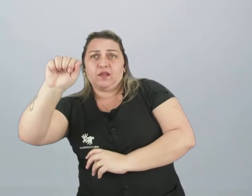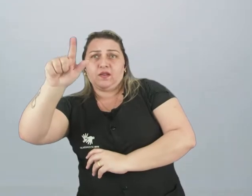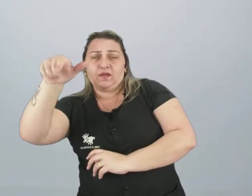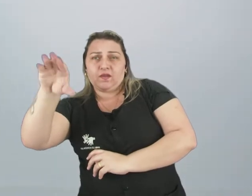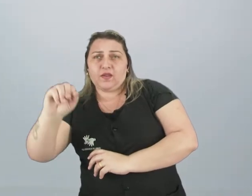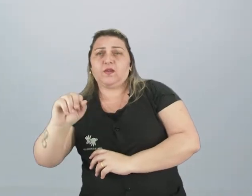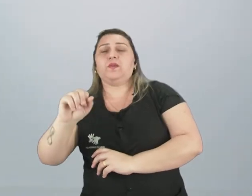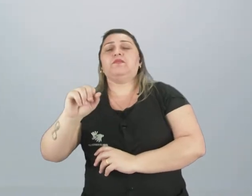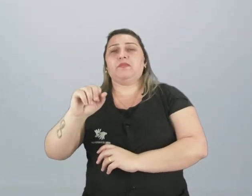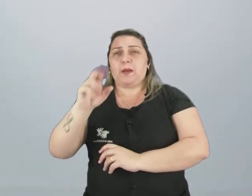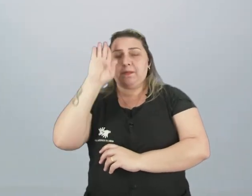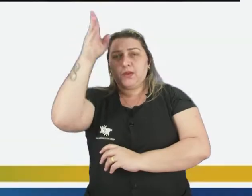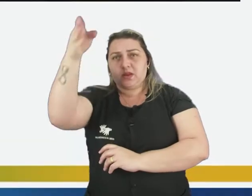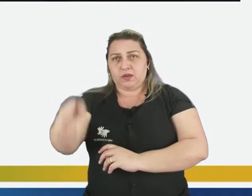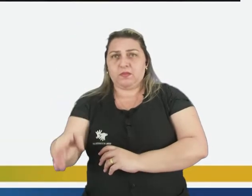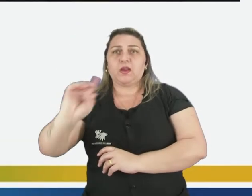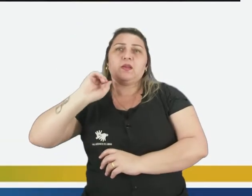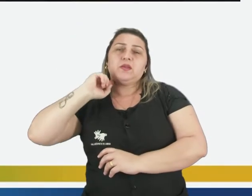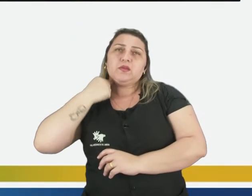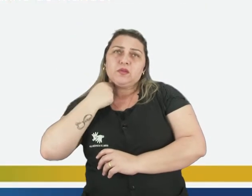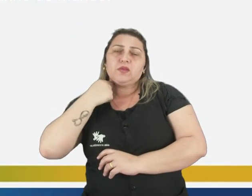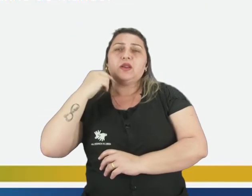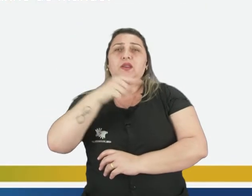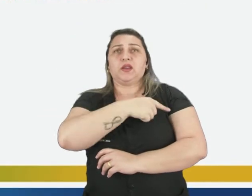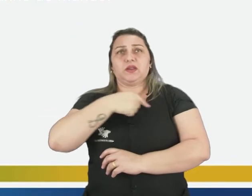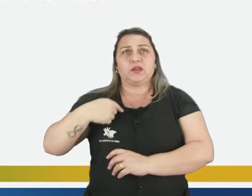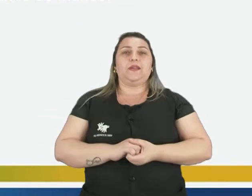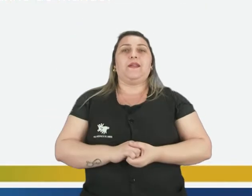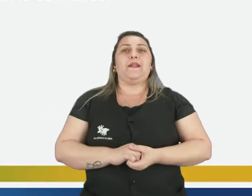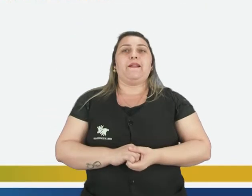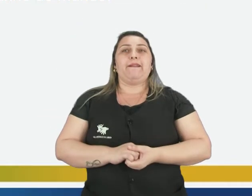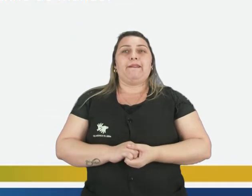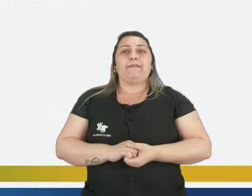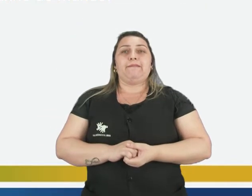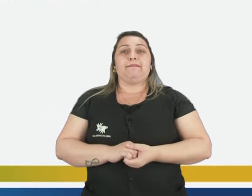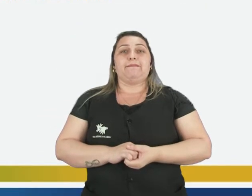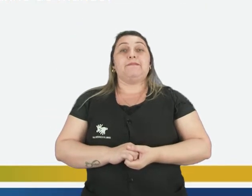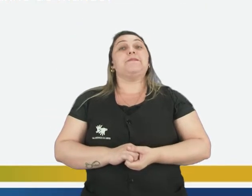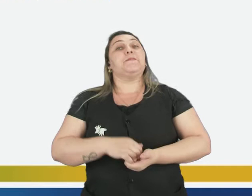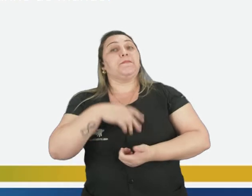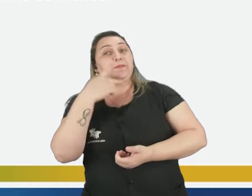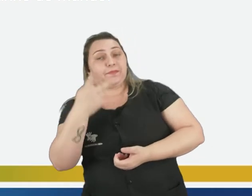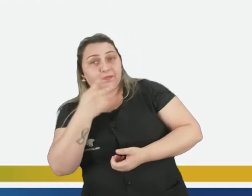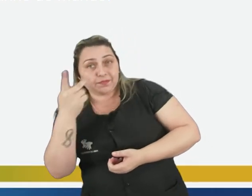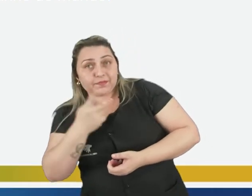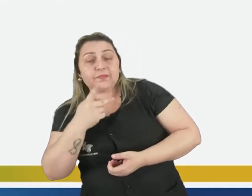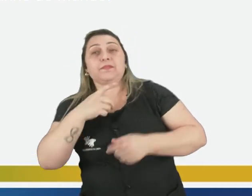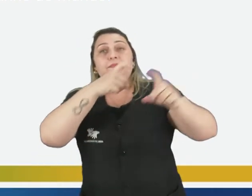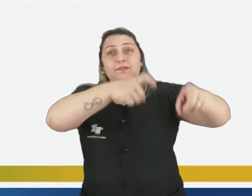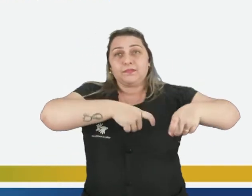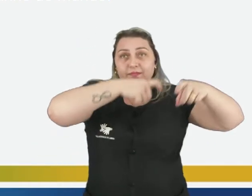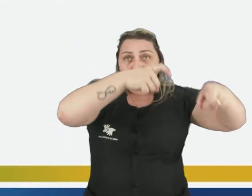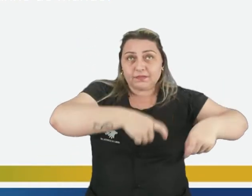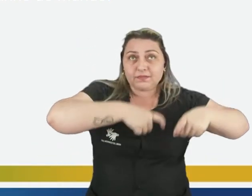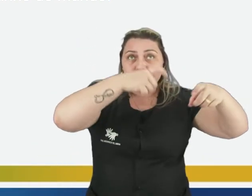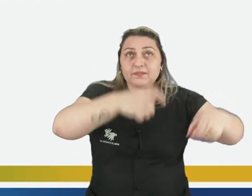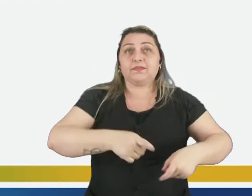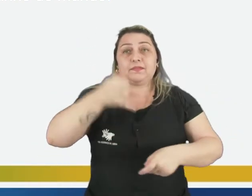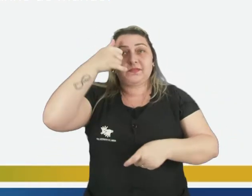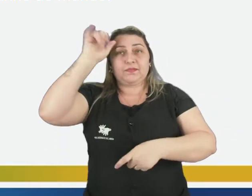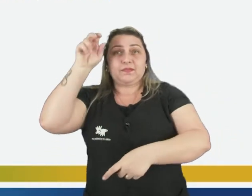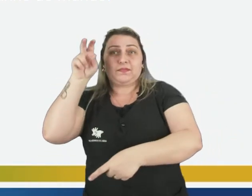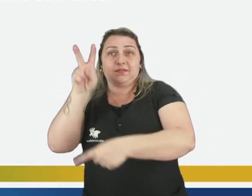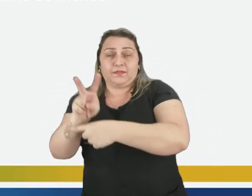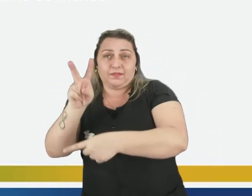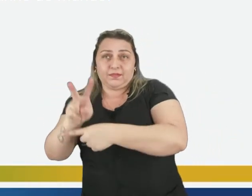dos principais agentes de poluição da China. Ainda falando sobre agricultura e pecuária,